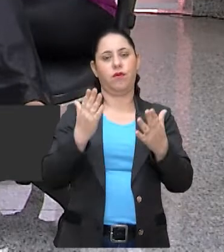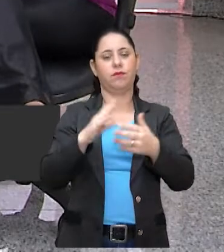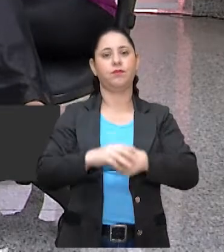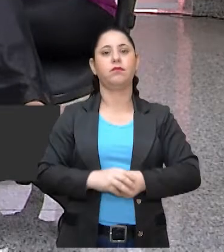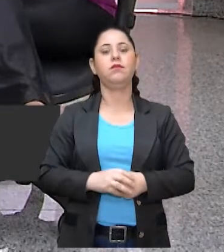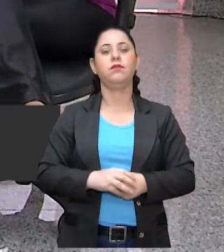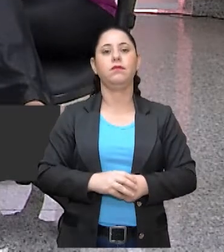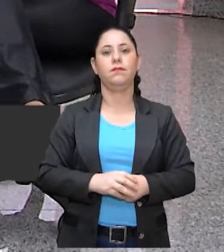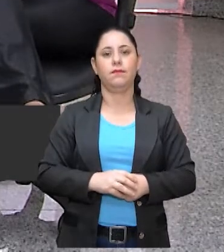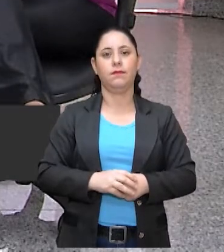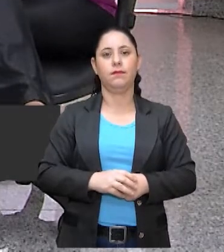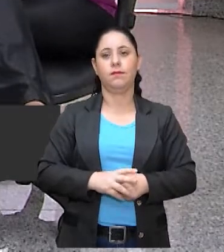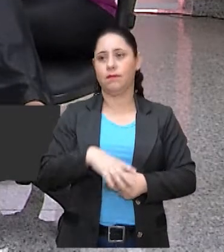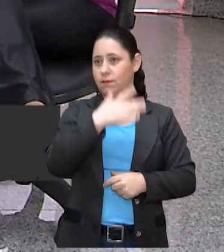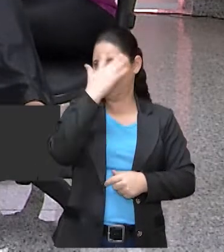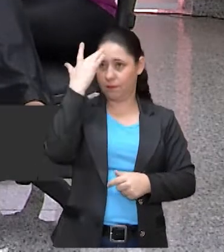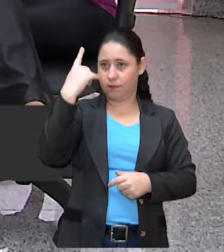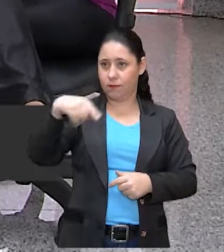ano.